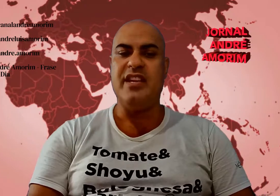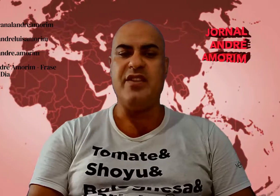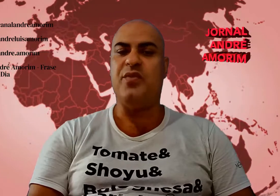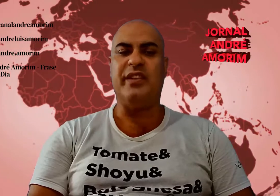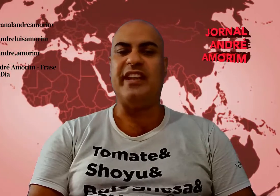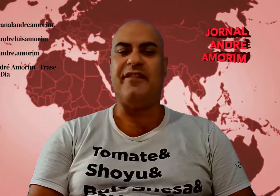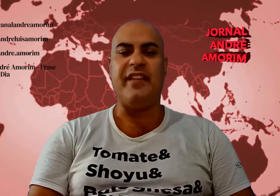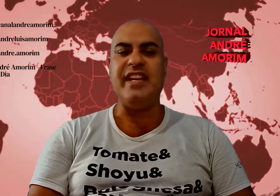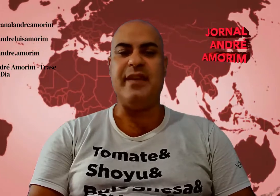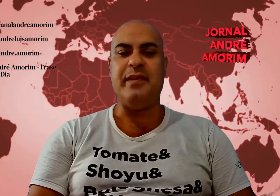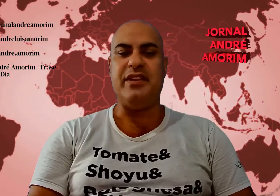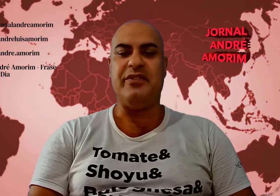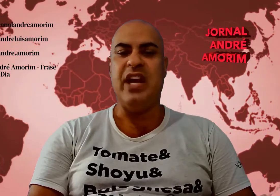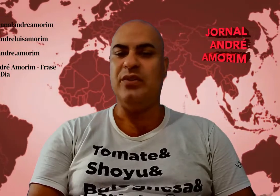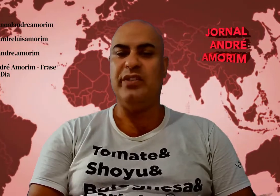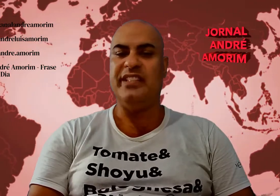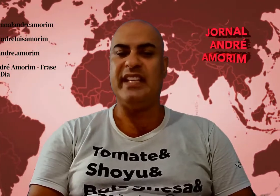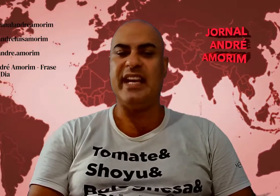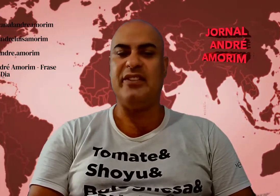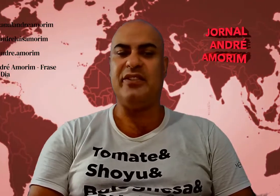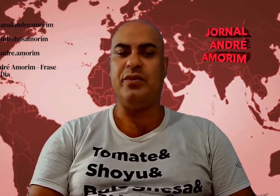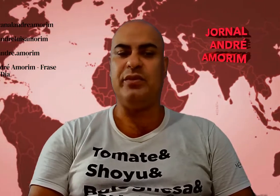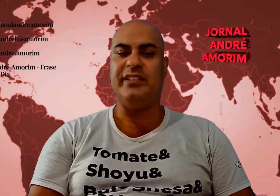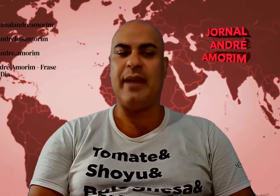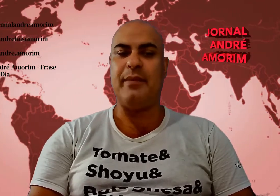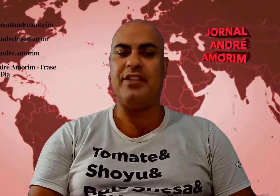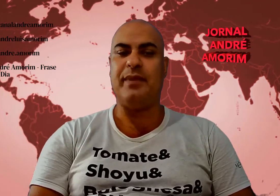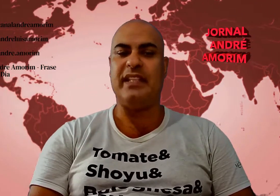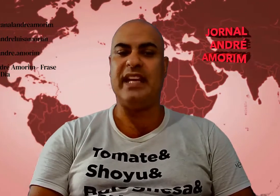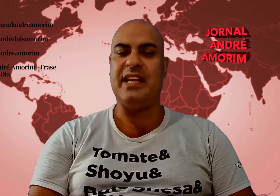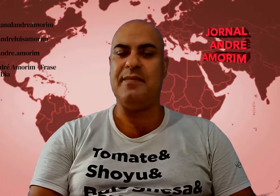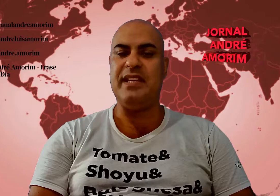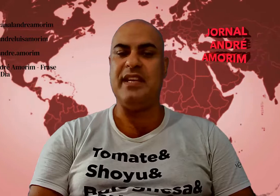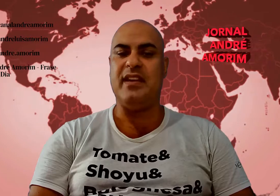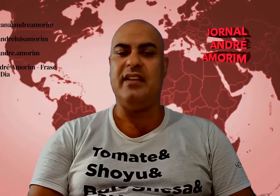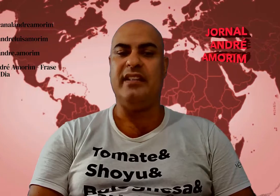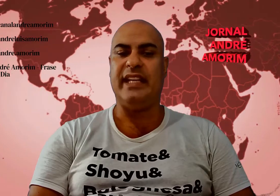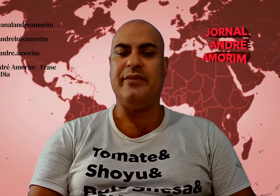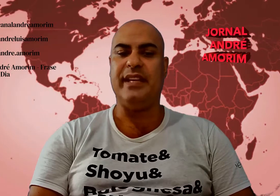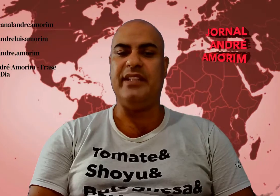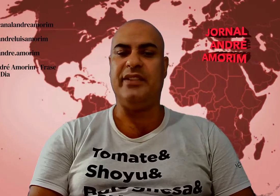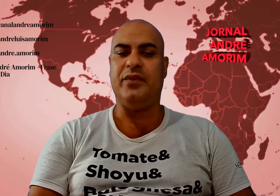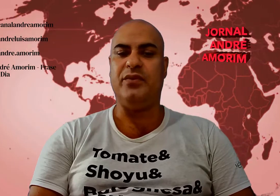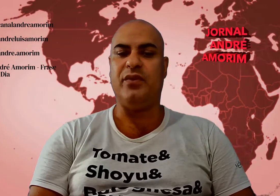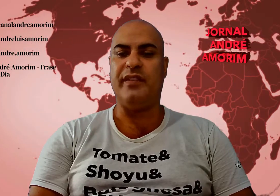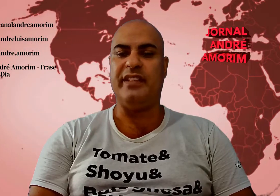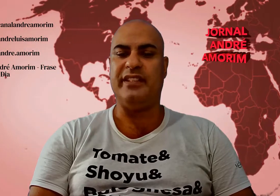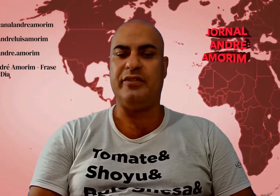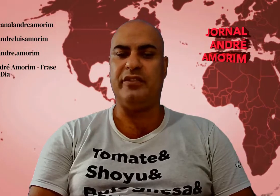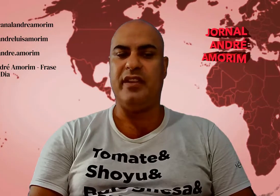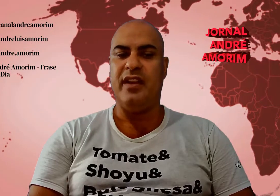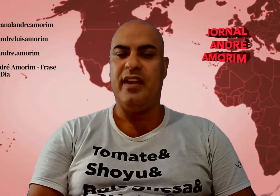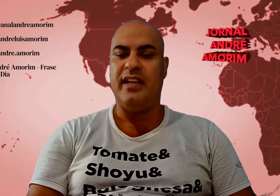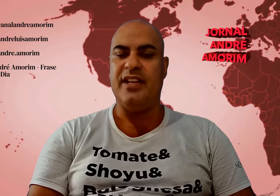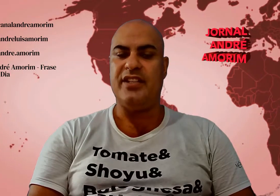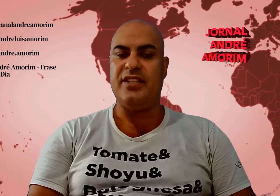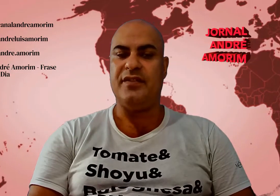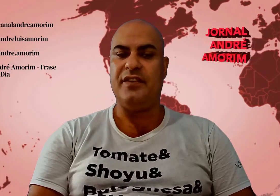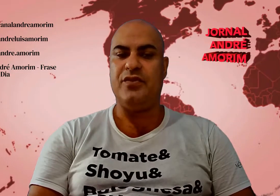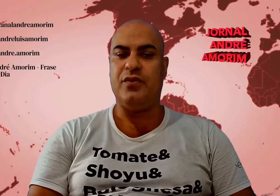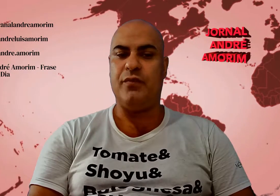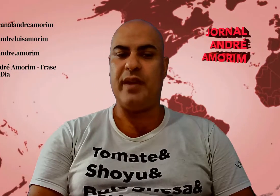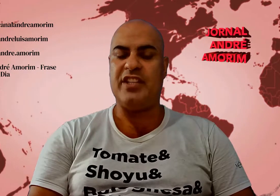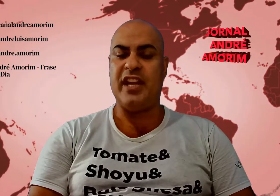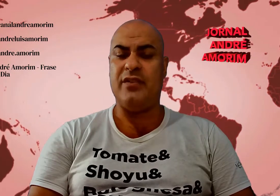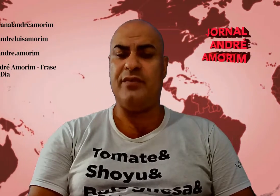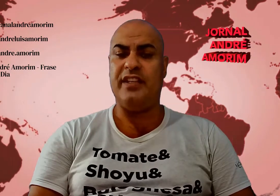dizendo: "Que coisa feia, meninos. Tossir na cara dos outros em época de pandemia." Creio que eles foram convencidos. Legenda